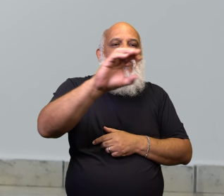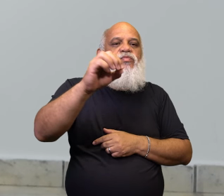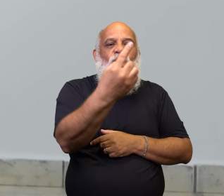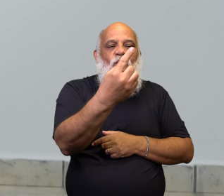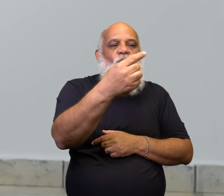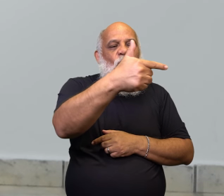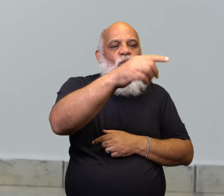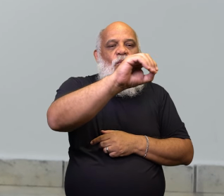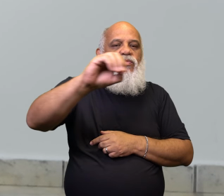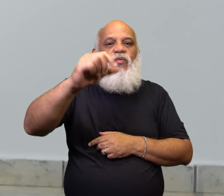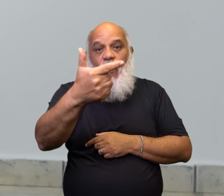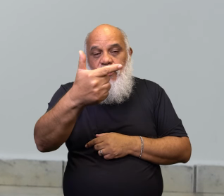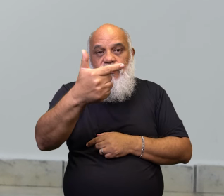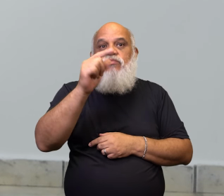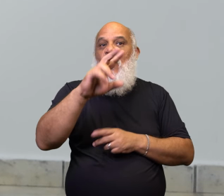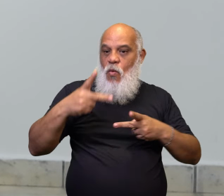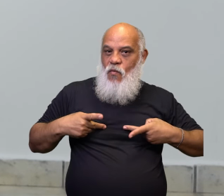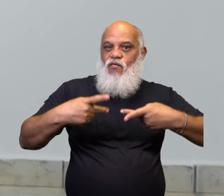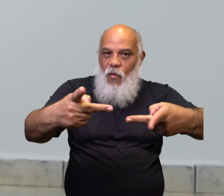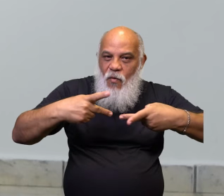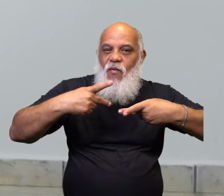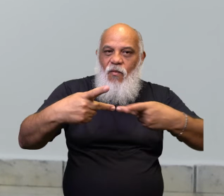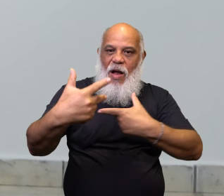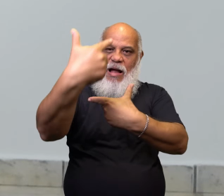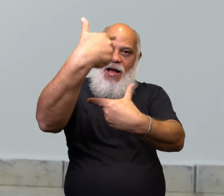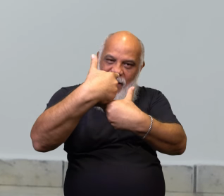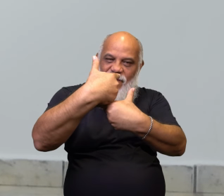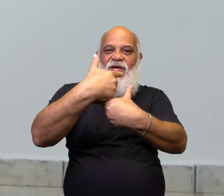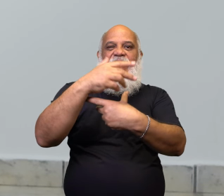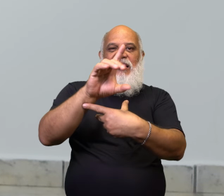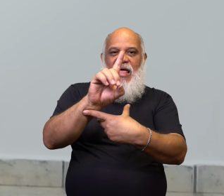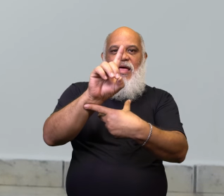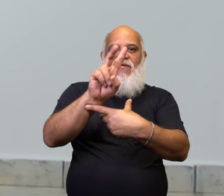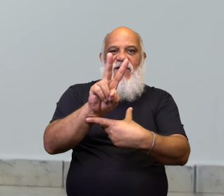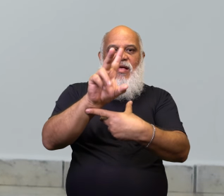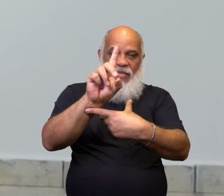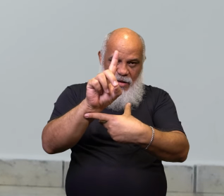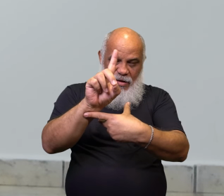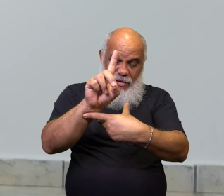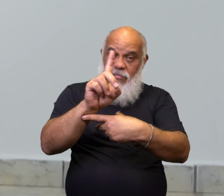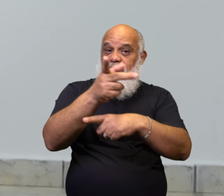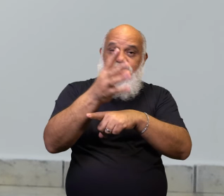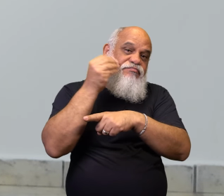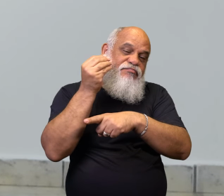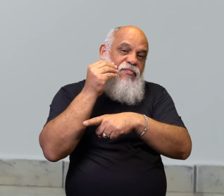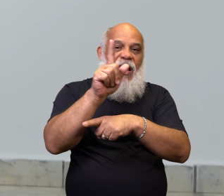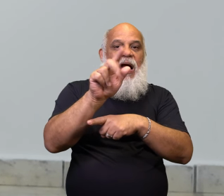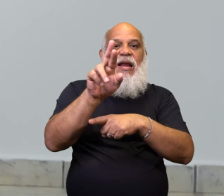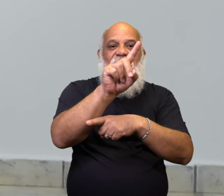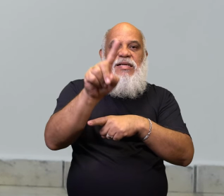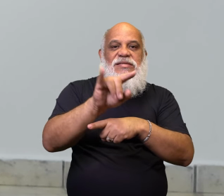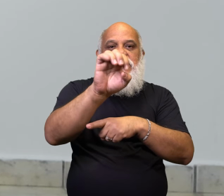vários convites de participar de DVDs, que eram desses anos 2000. Eu participei do DVD da Graciela, que se formou